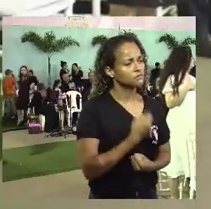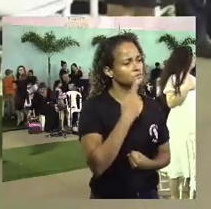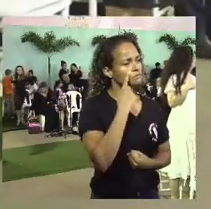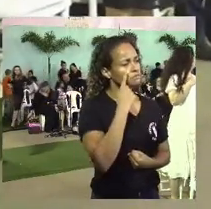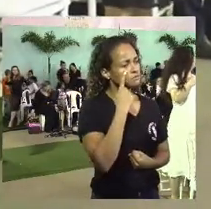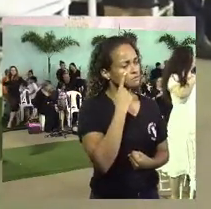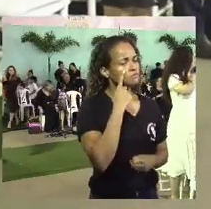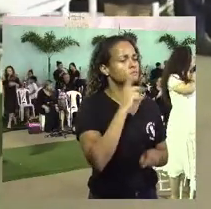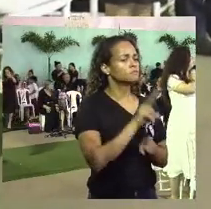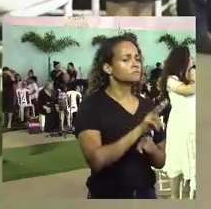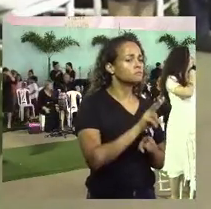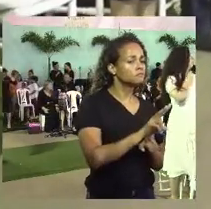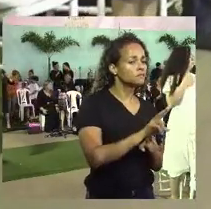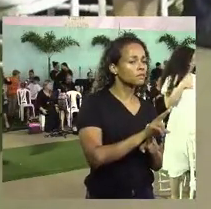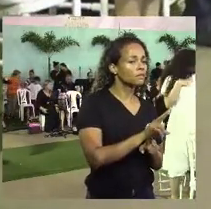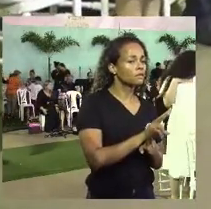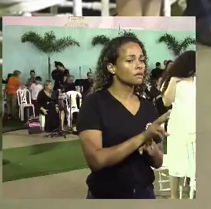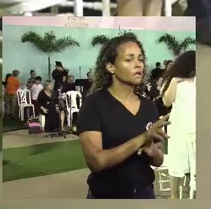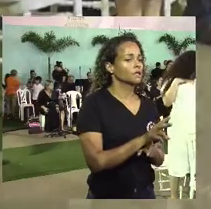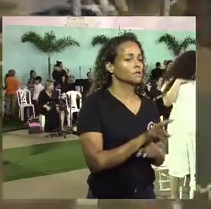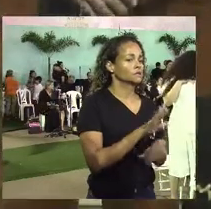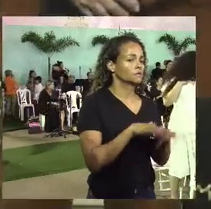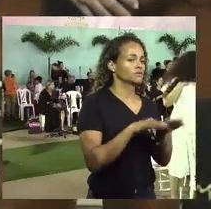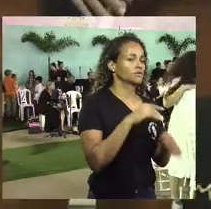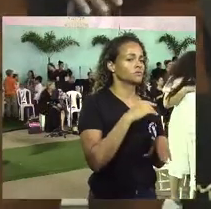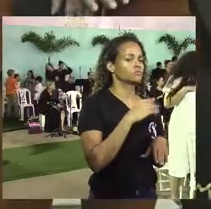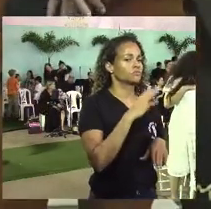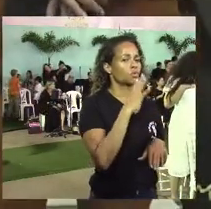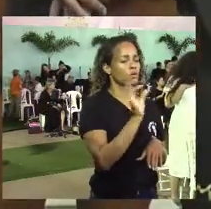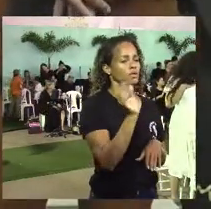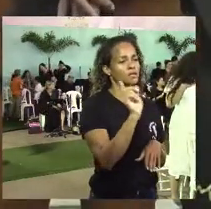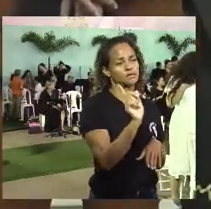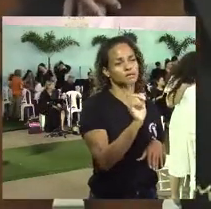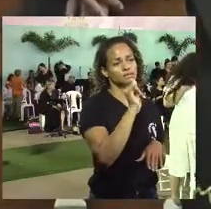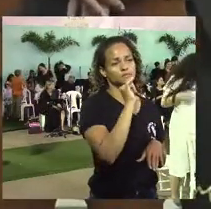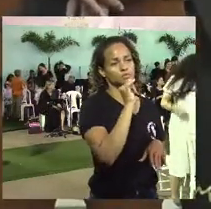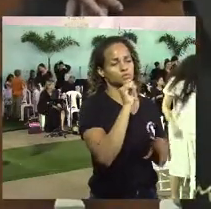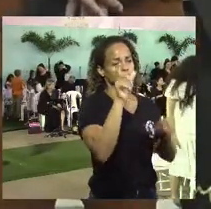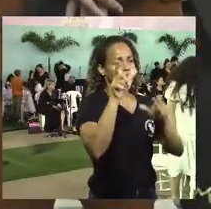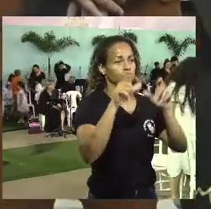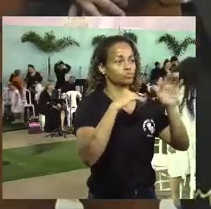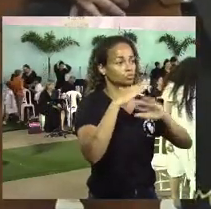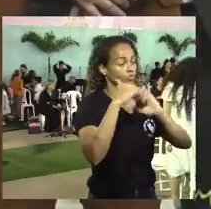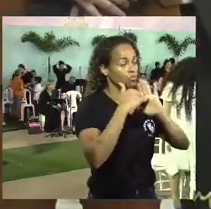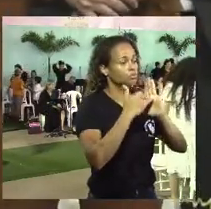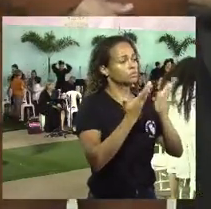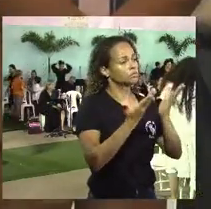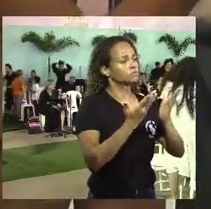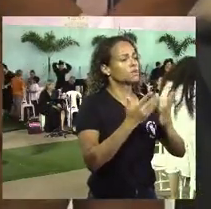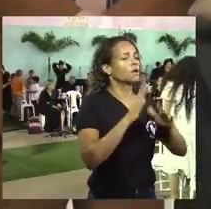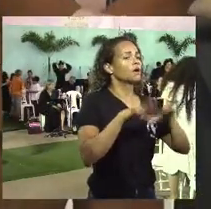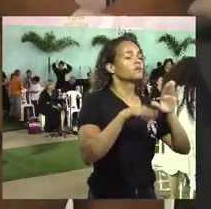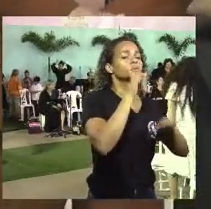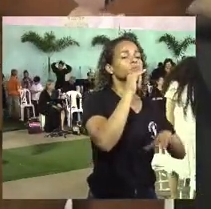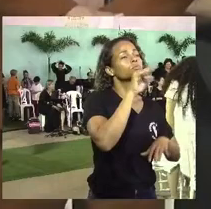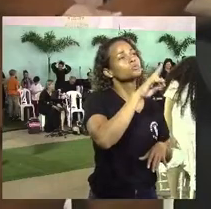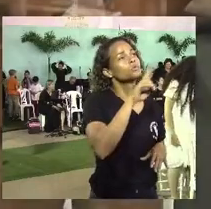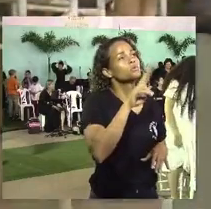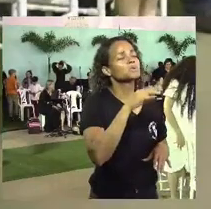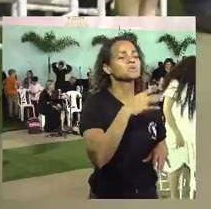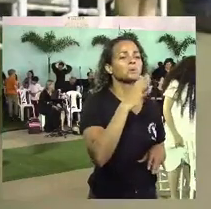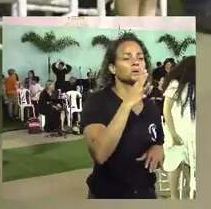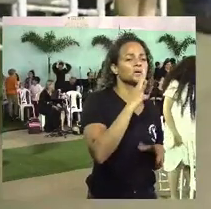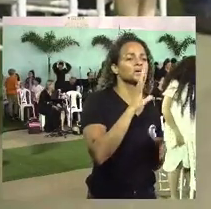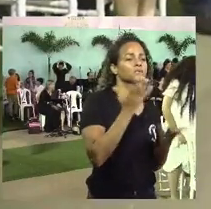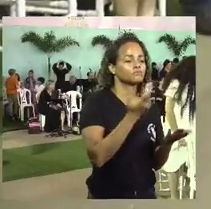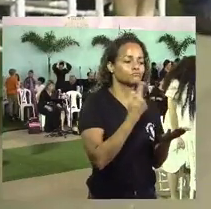sabe a gente faz quem conhece um pouco de gente nesse país então a gente acaba sabendo nomes que são ventilados a gente